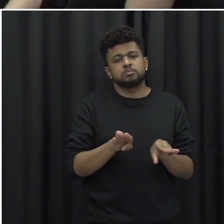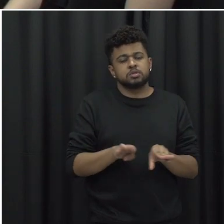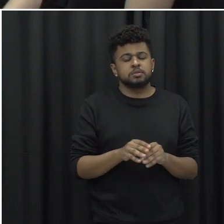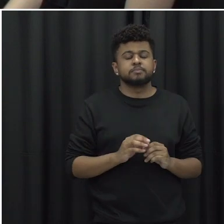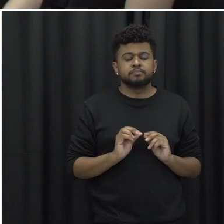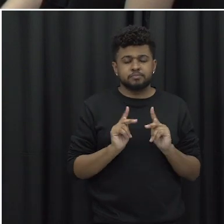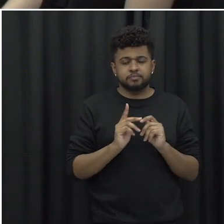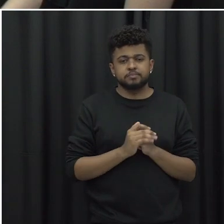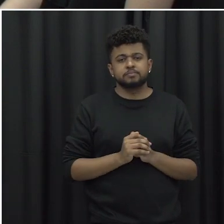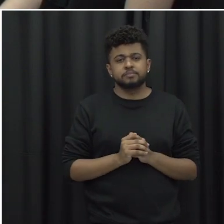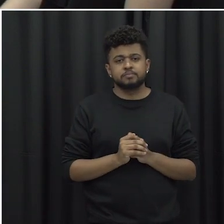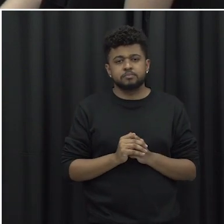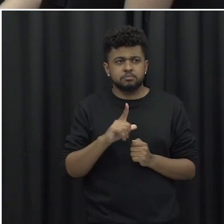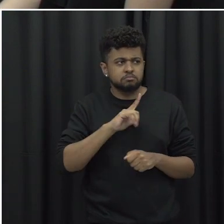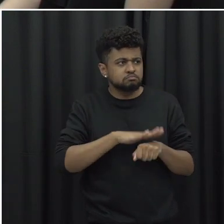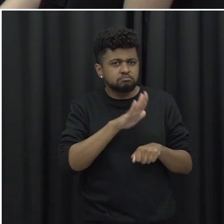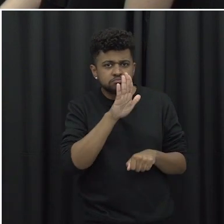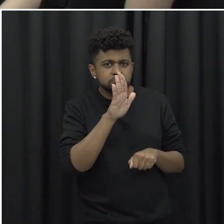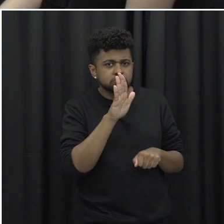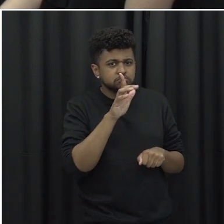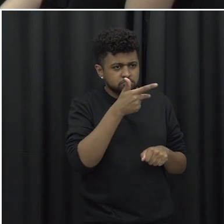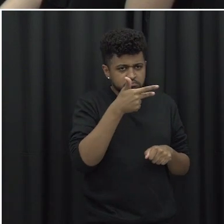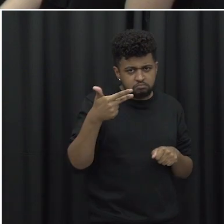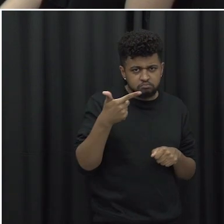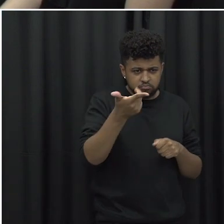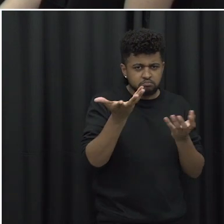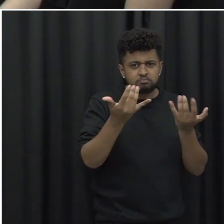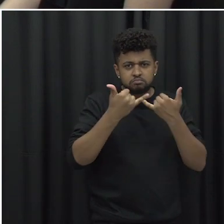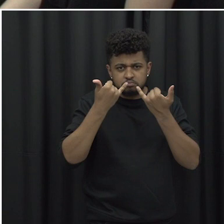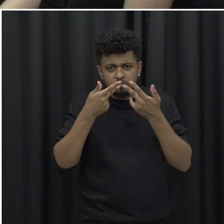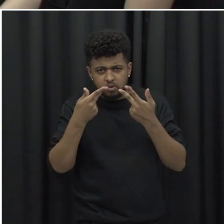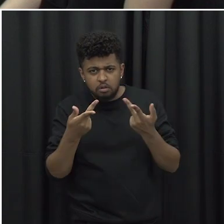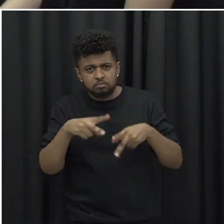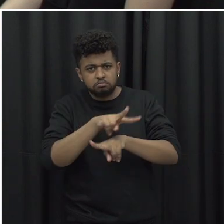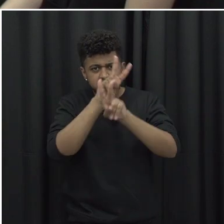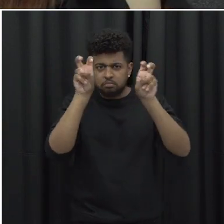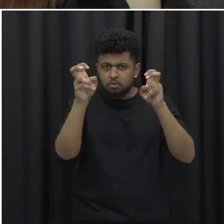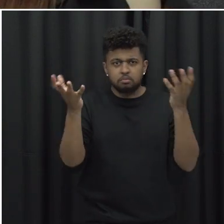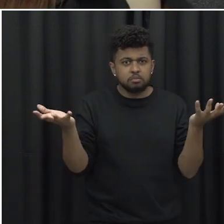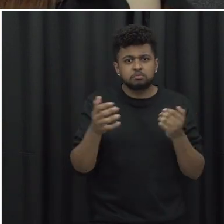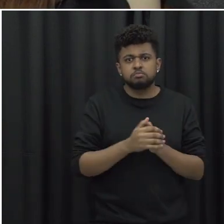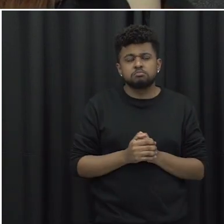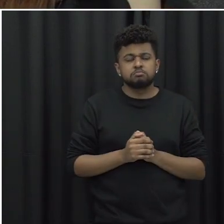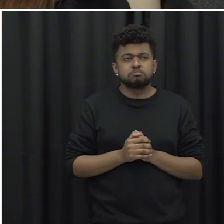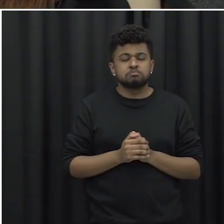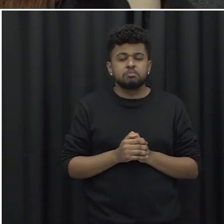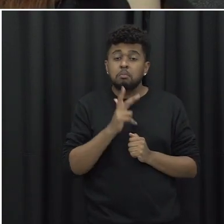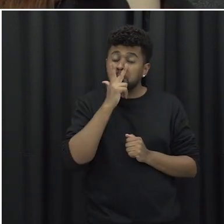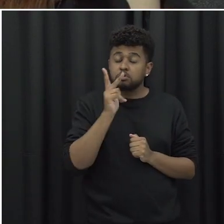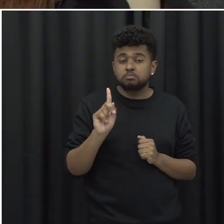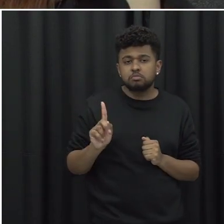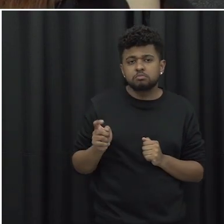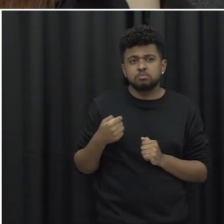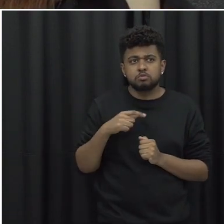Não, eu acho que foi. Eu tenho uma pergunta sobre preconceito. Como as pessoas reagem quando vocês falam assim, a